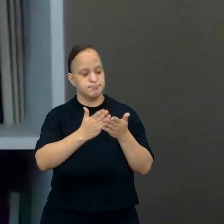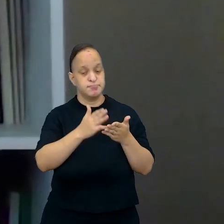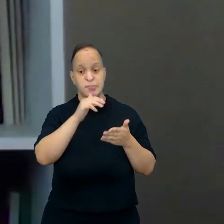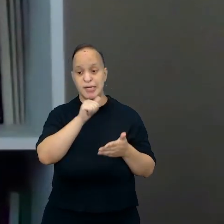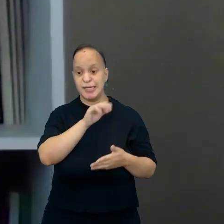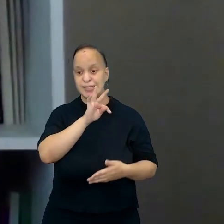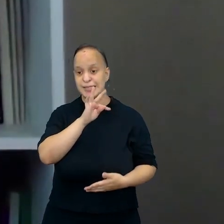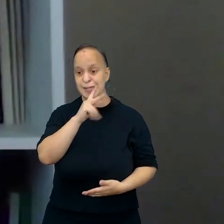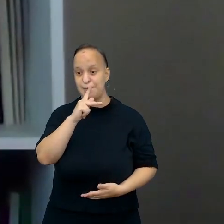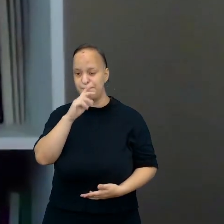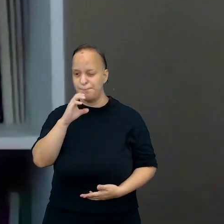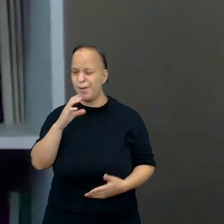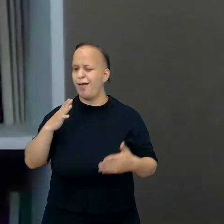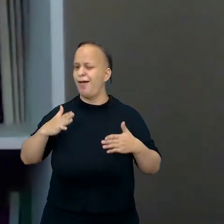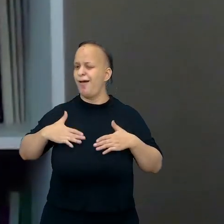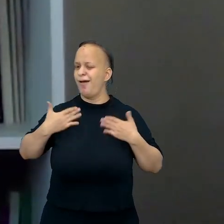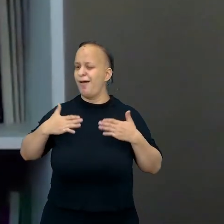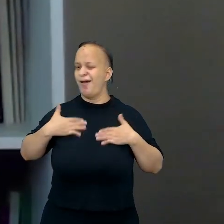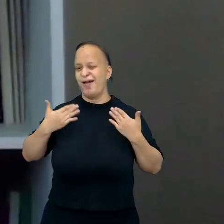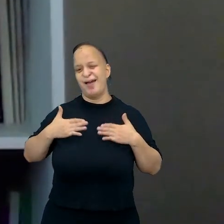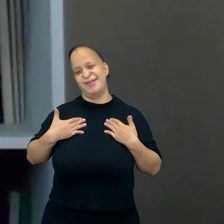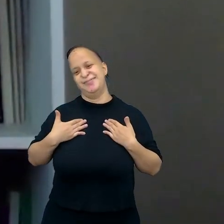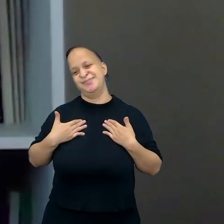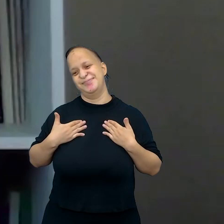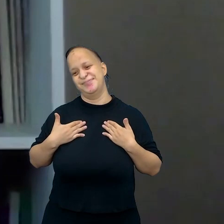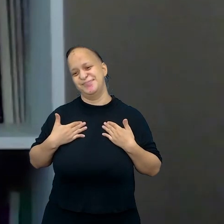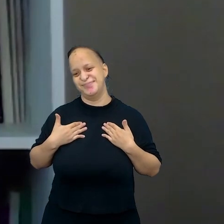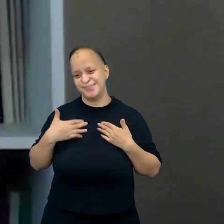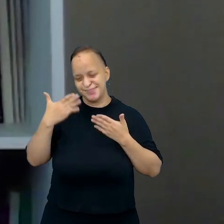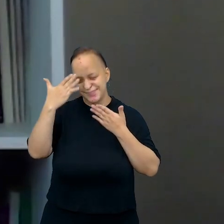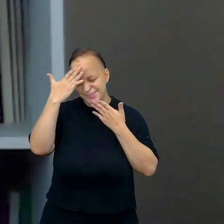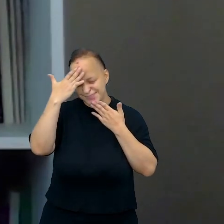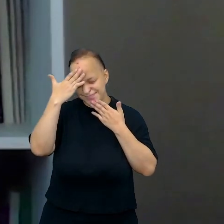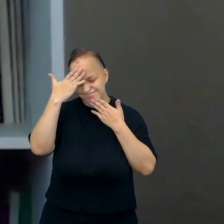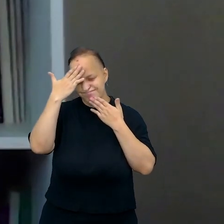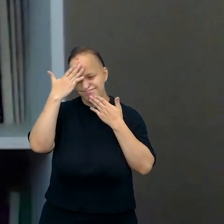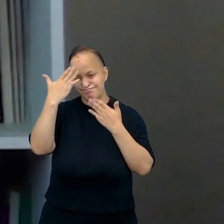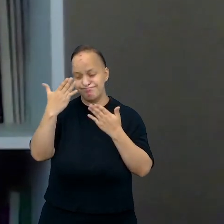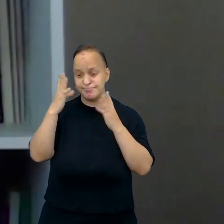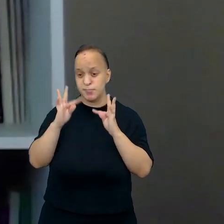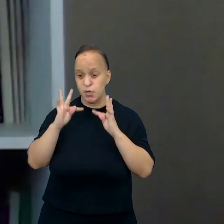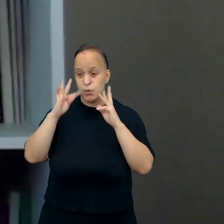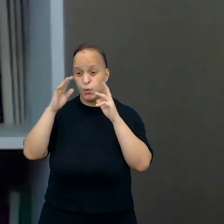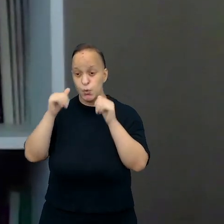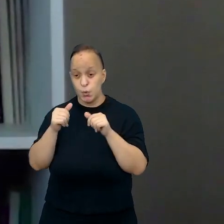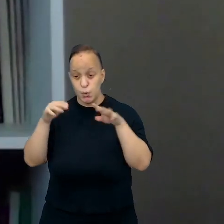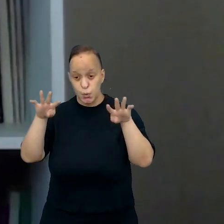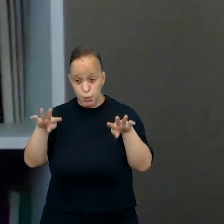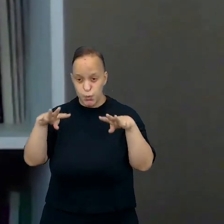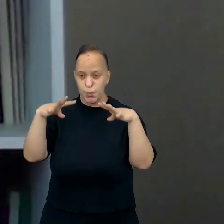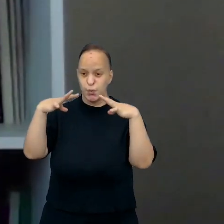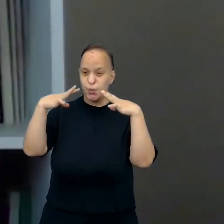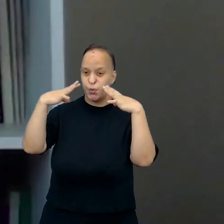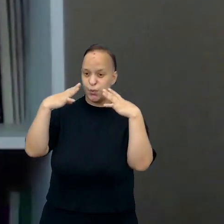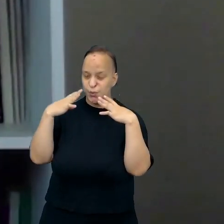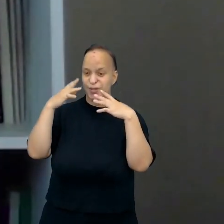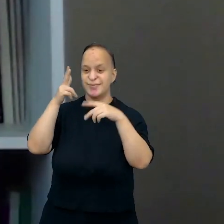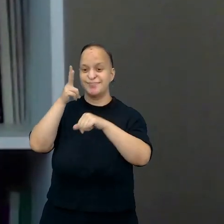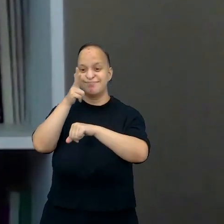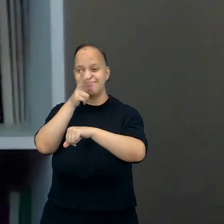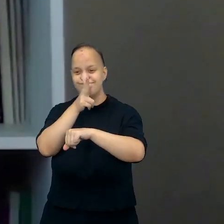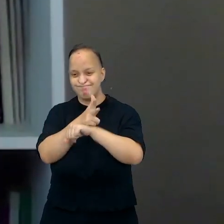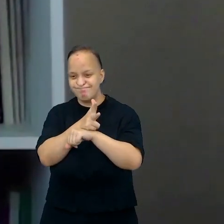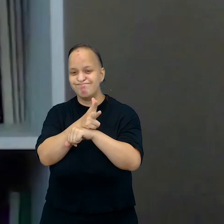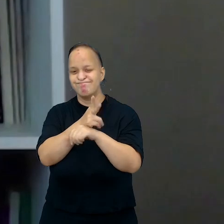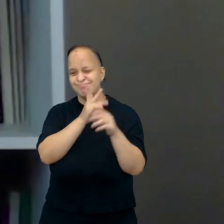bom? Então, estou aqui me despedindo e agradecendo a todos que estão aqui contribuindo para que esse vídeo possa